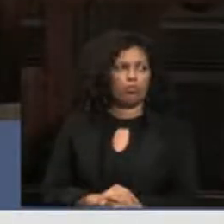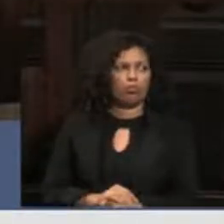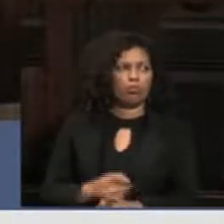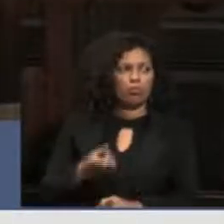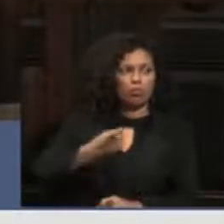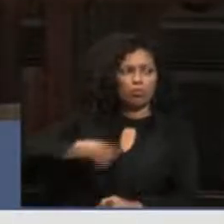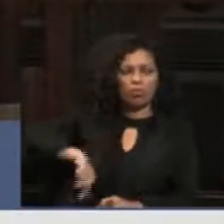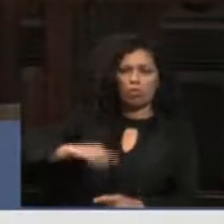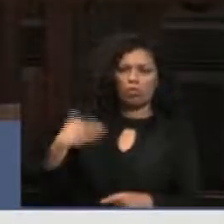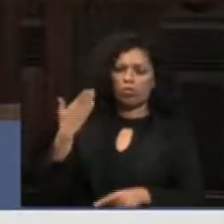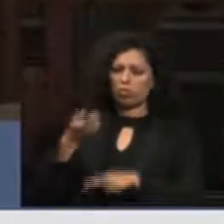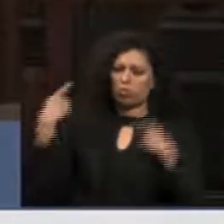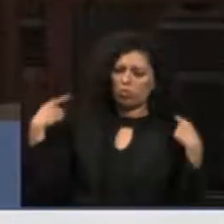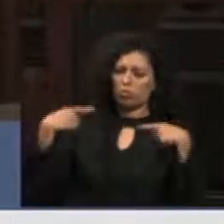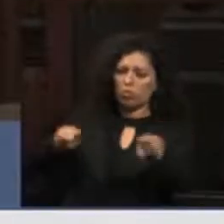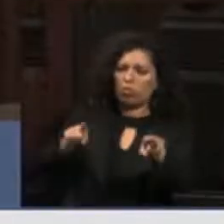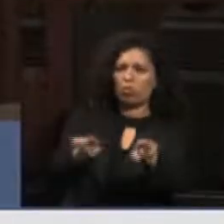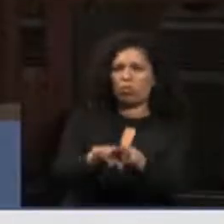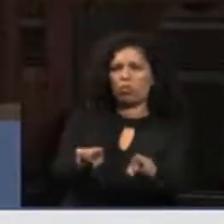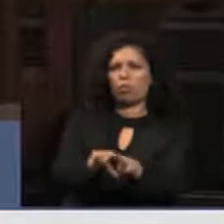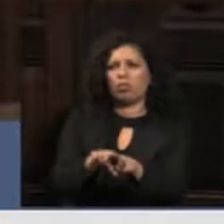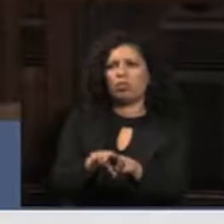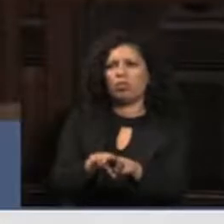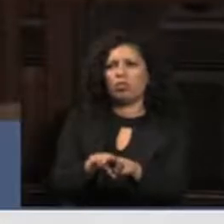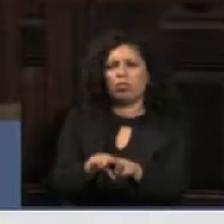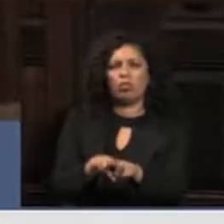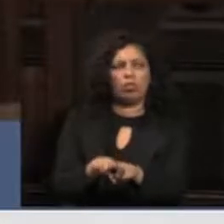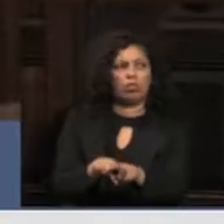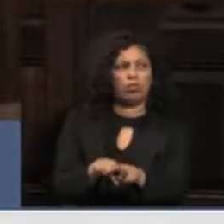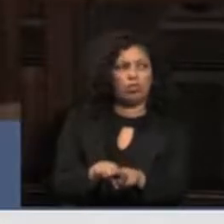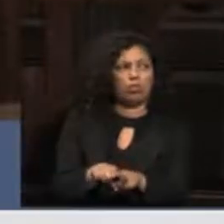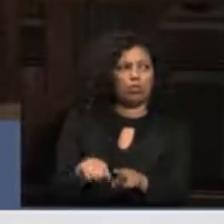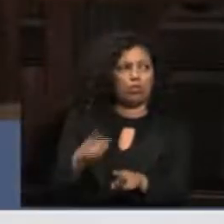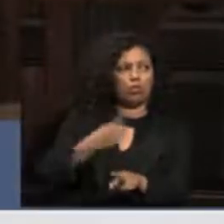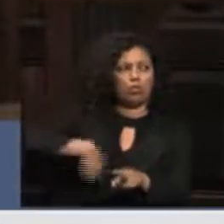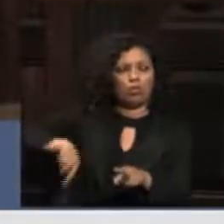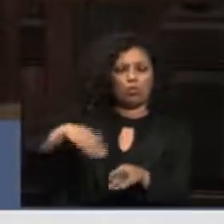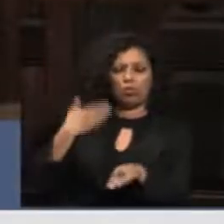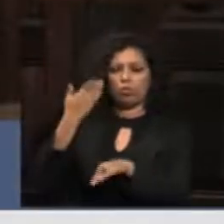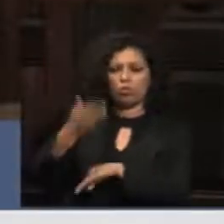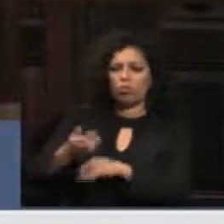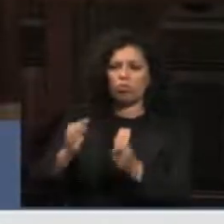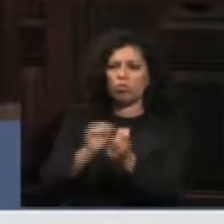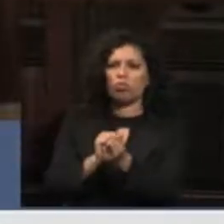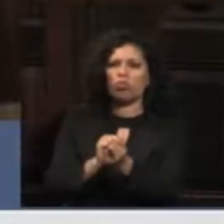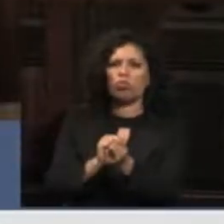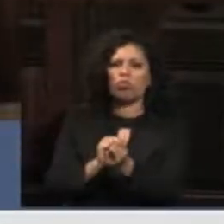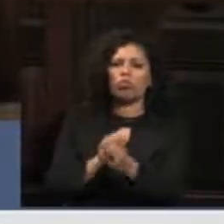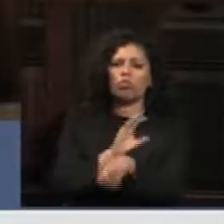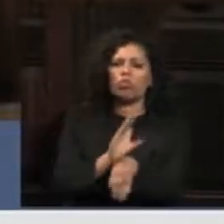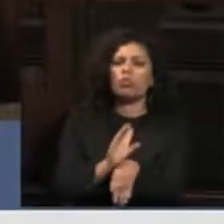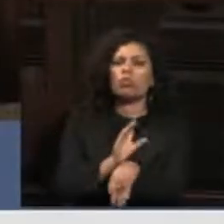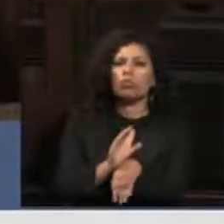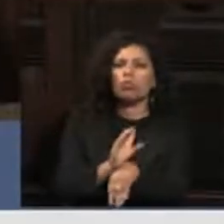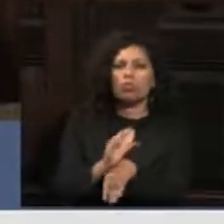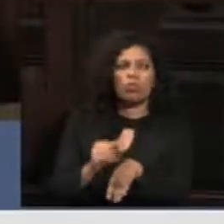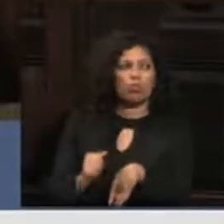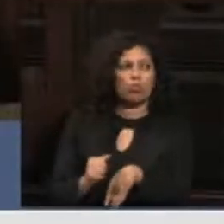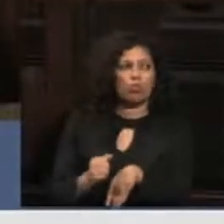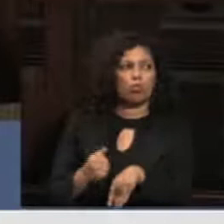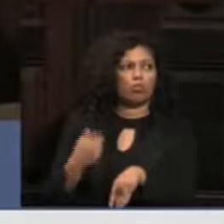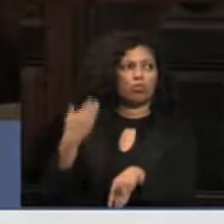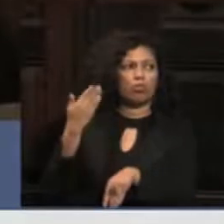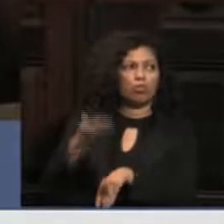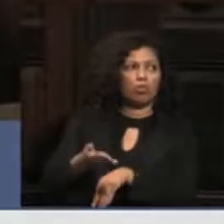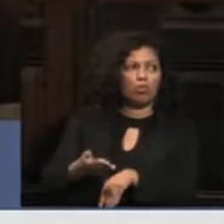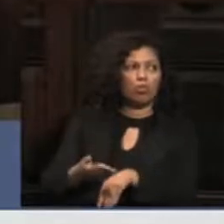Nós vamos enfrentá-los. Vamos enfrentá-los a favor da democracia. Vamos enfrentá-los